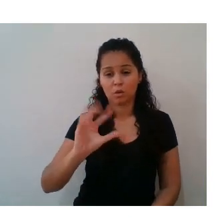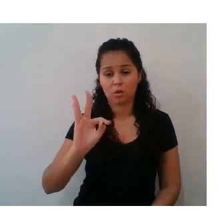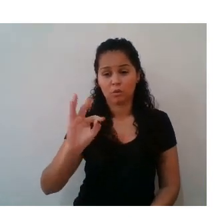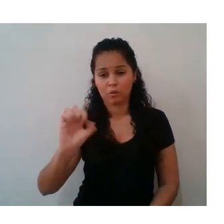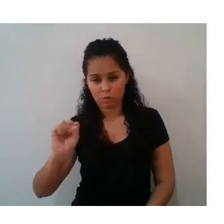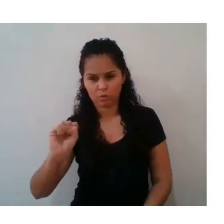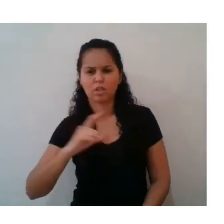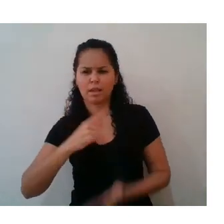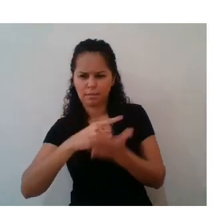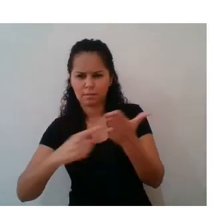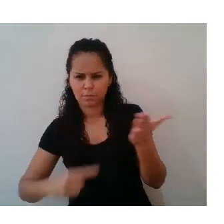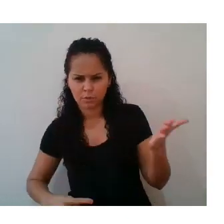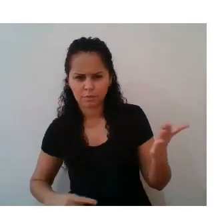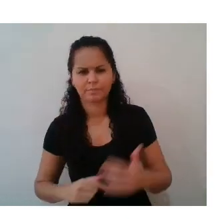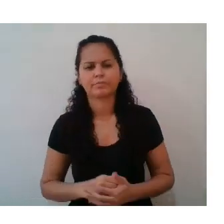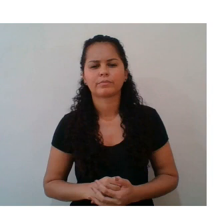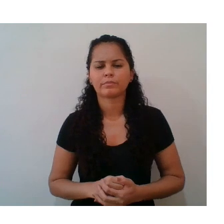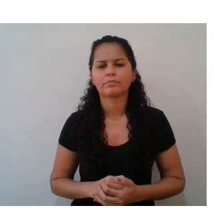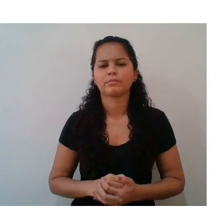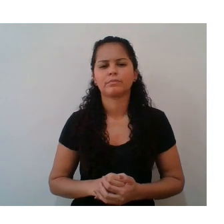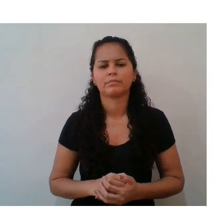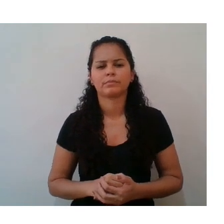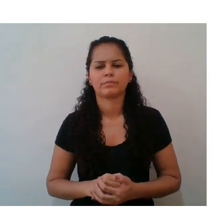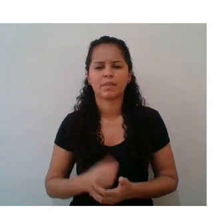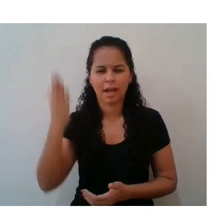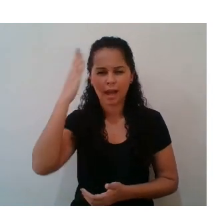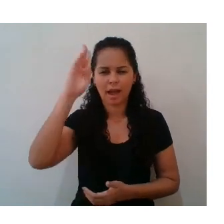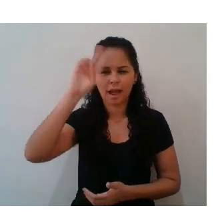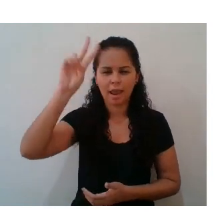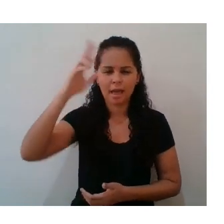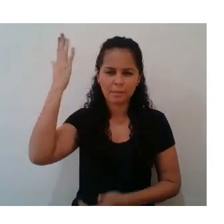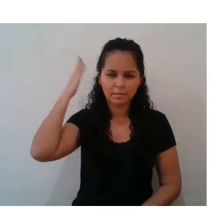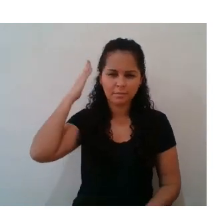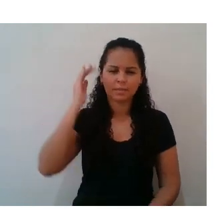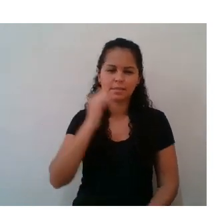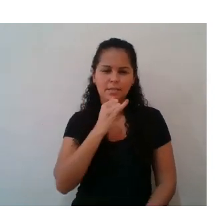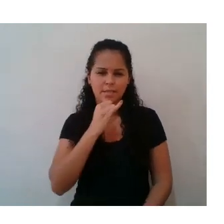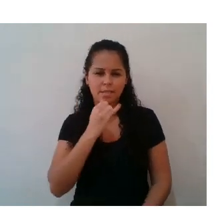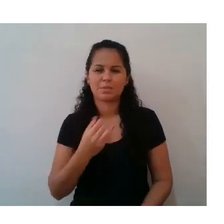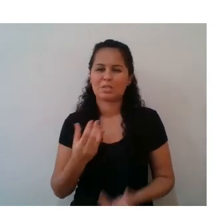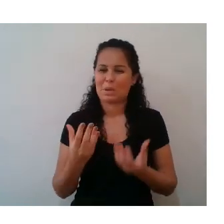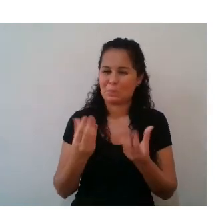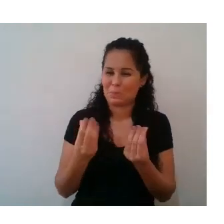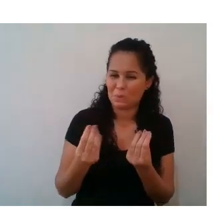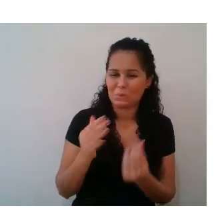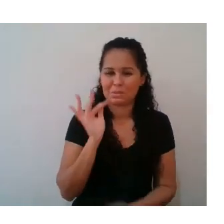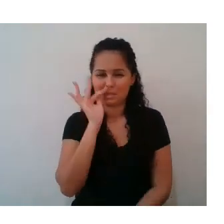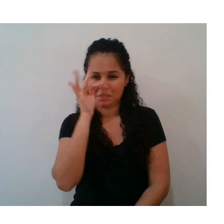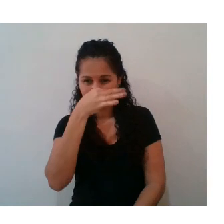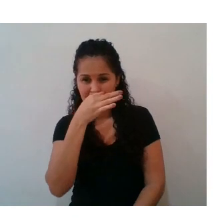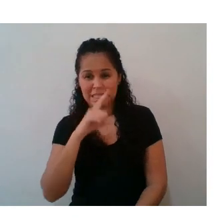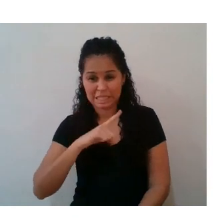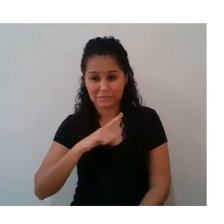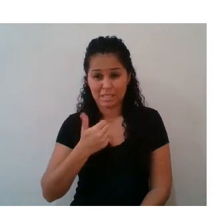sua apostila. Como é que seria a resistência equivalente? Claro, no exemplo anterior nós tivemos muitos resistores. Se tivessem 1000, nós faremos a